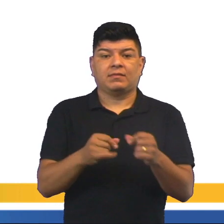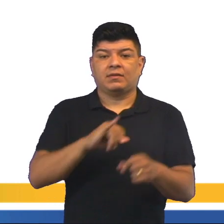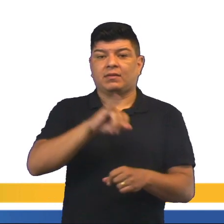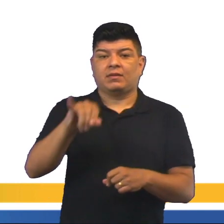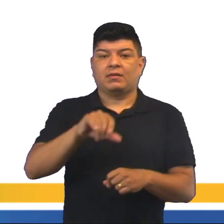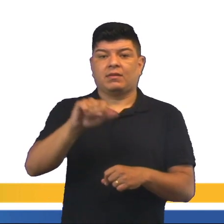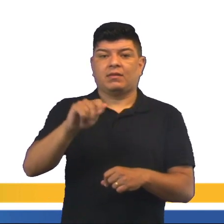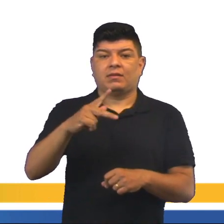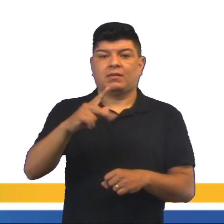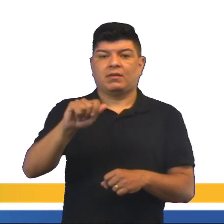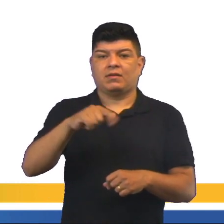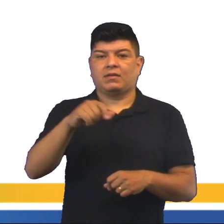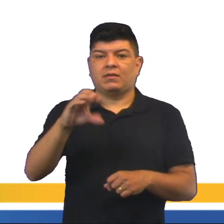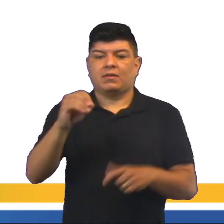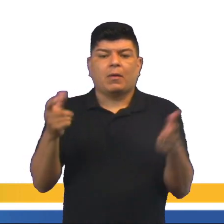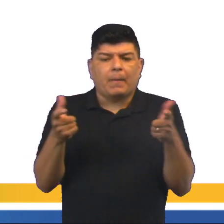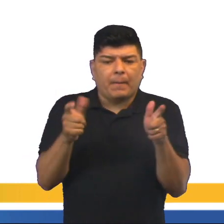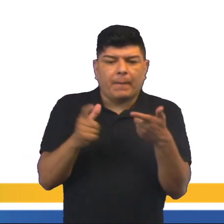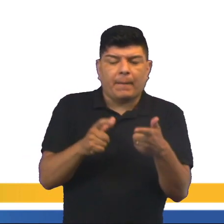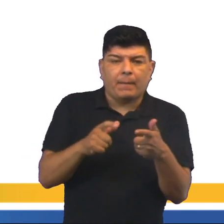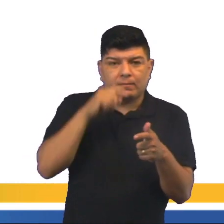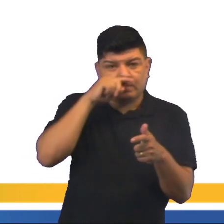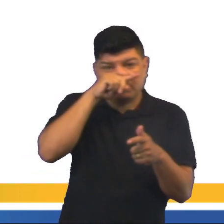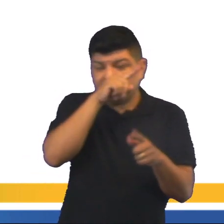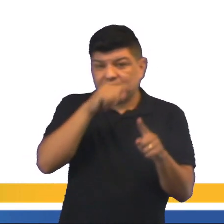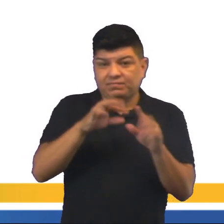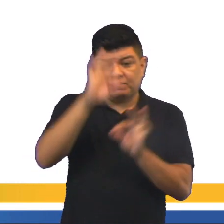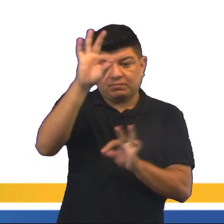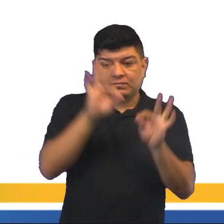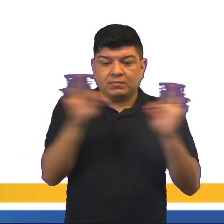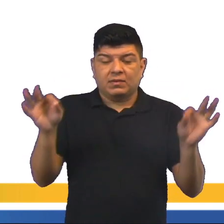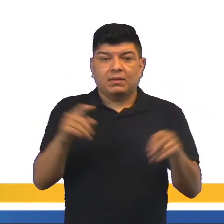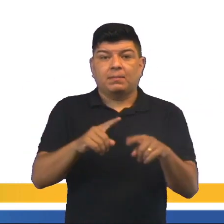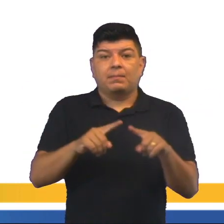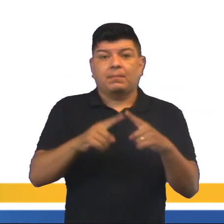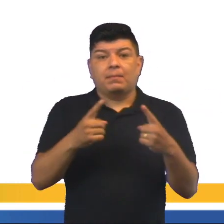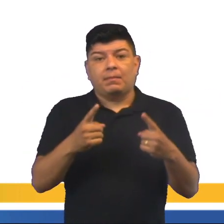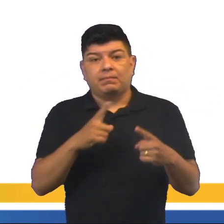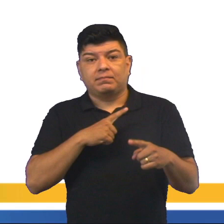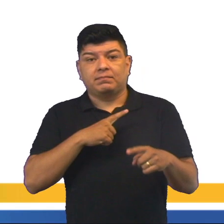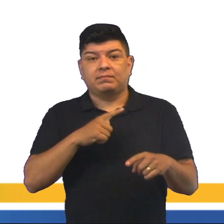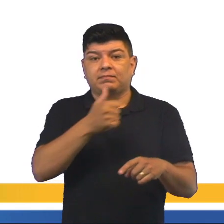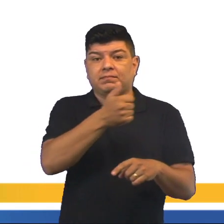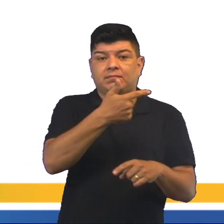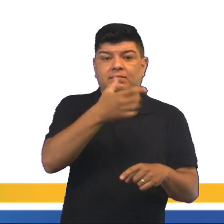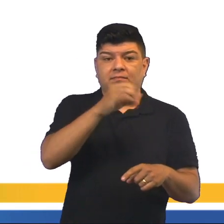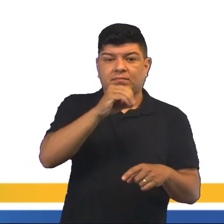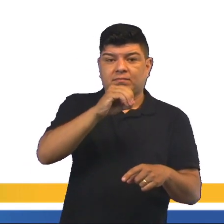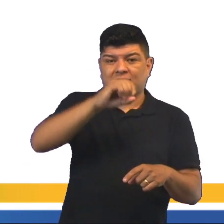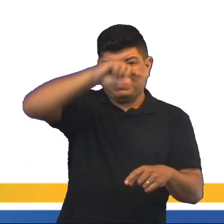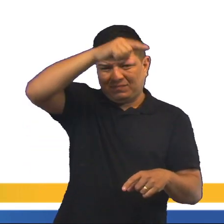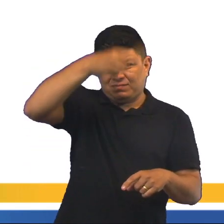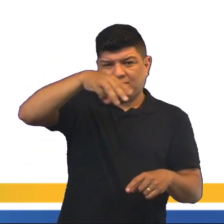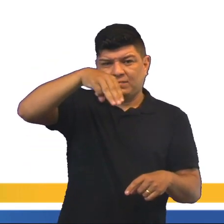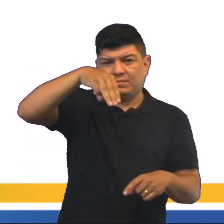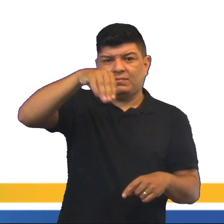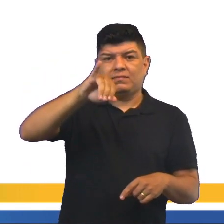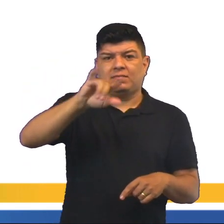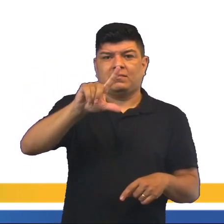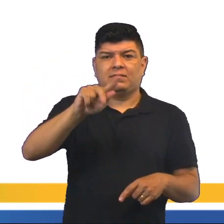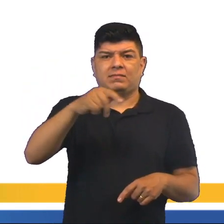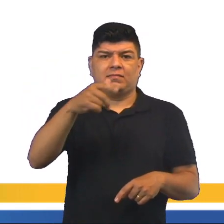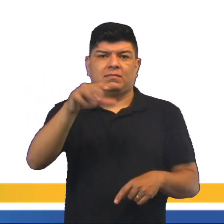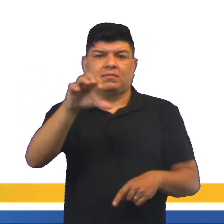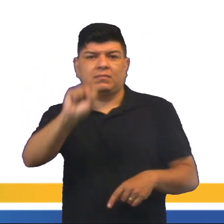país pequeno em extensão territorial, né, mas abriga mais de 120 milhões de pessoas. E a China é um outro exemplo, é o país